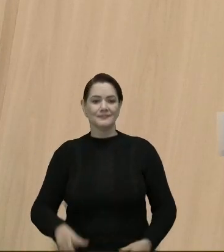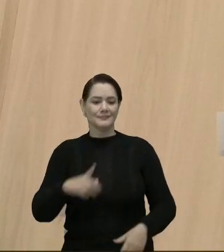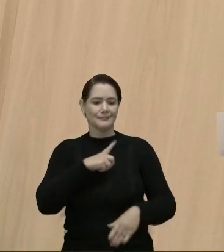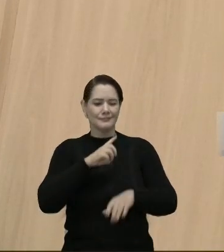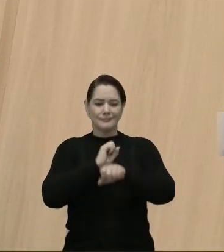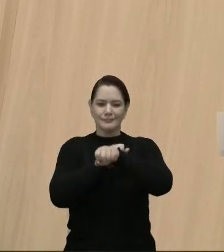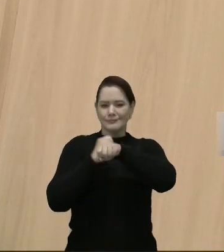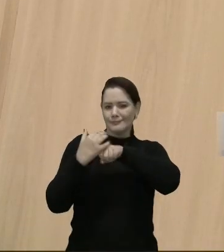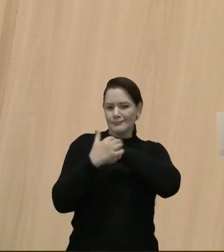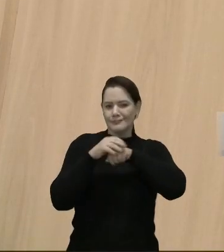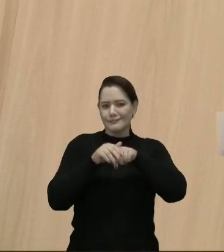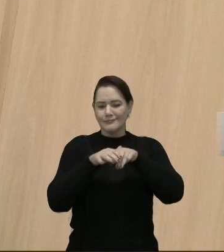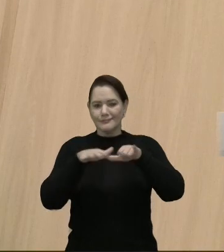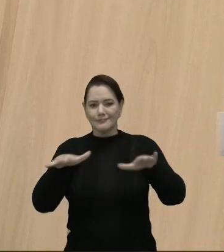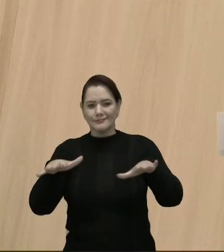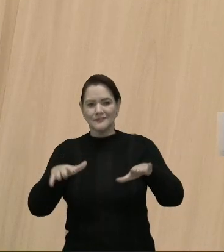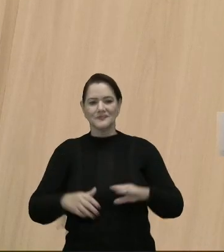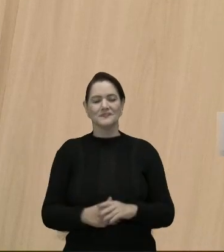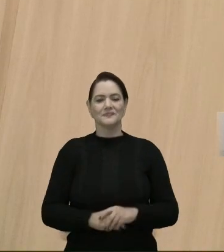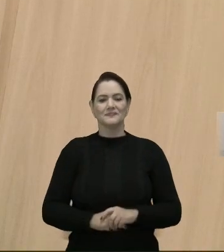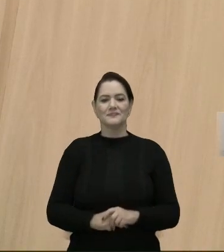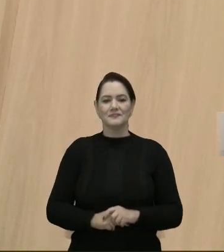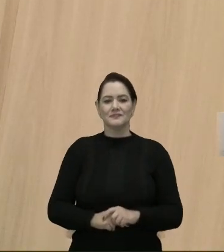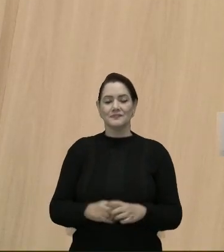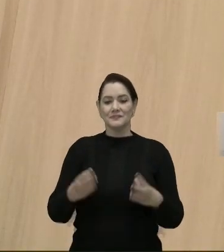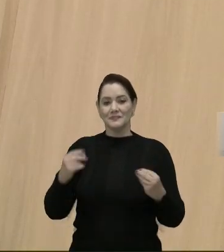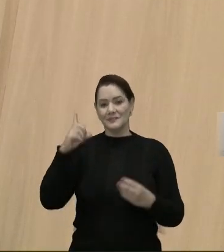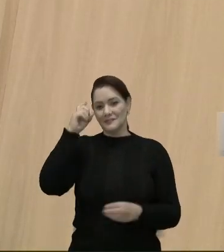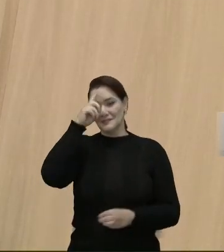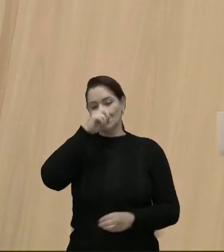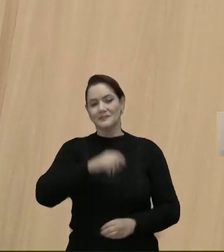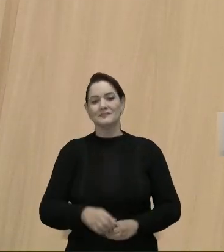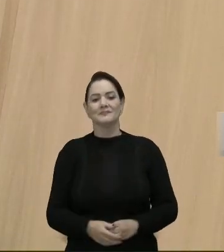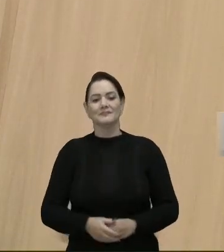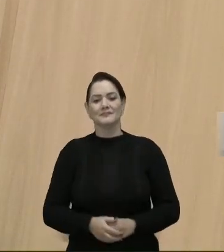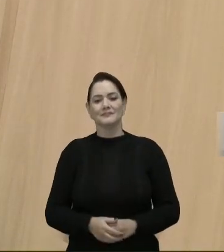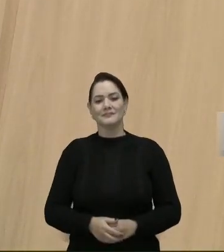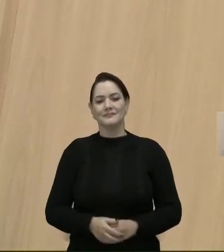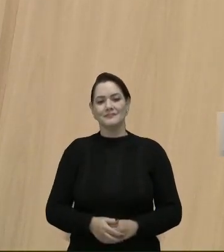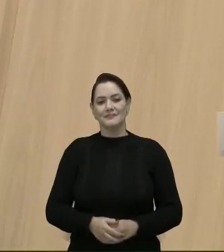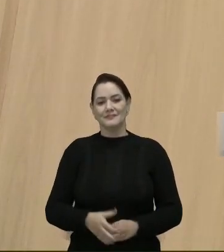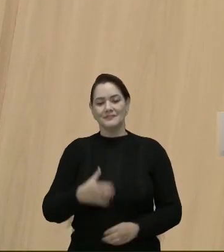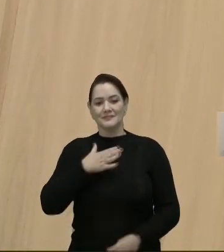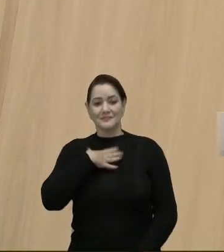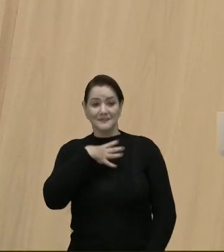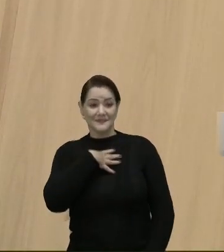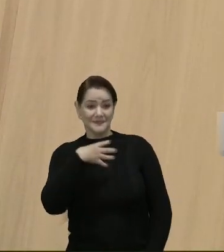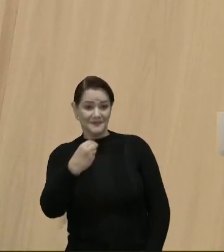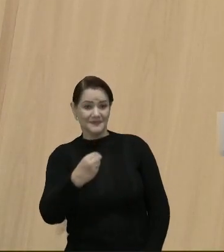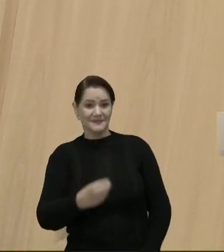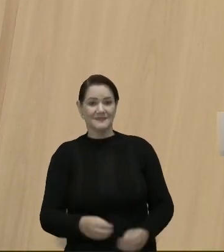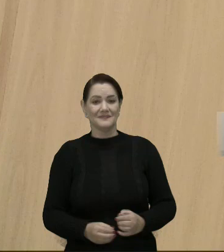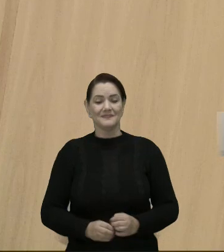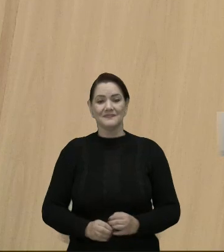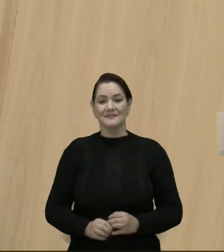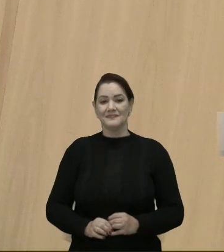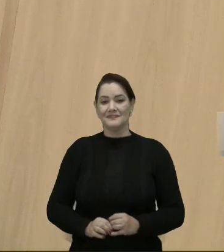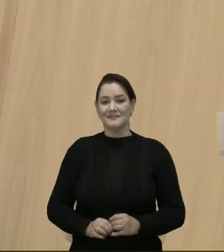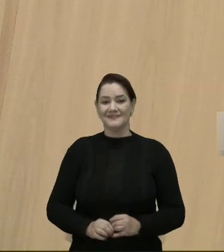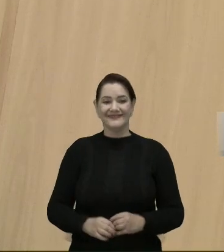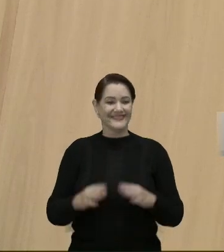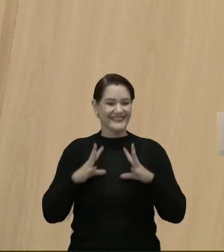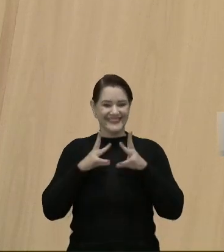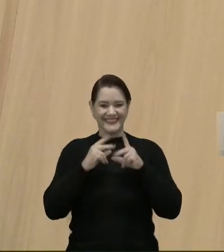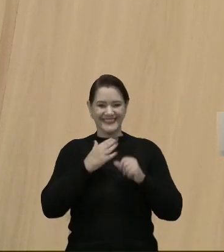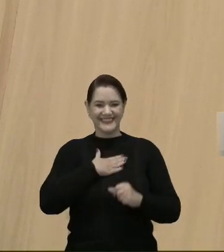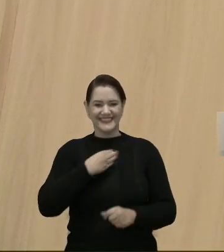pandemia e foi um pouco difícil, né? Aos meus filhos, que é tudo